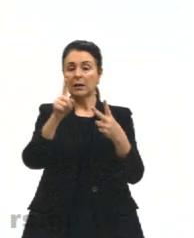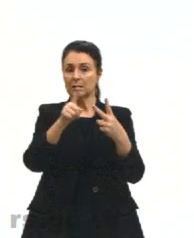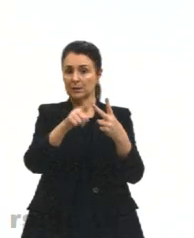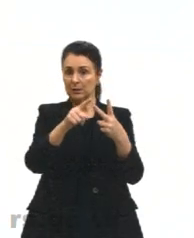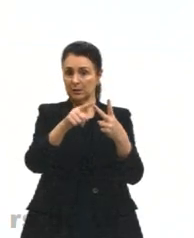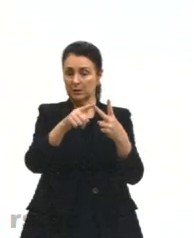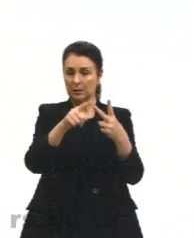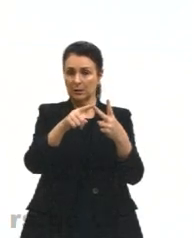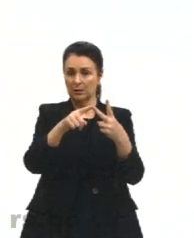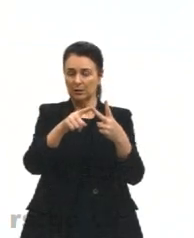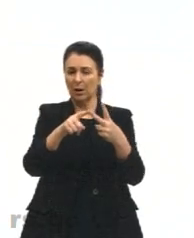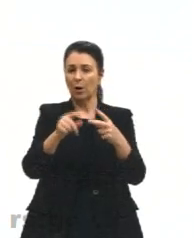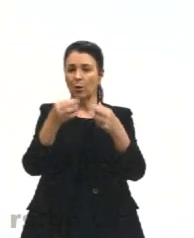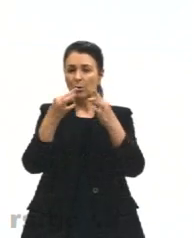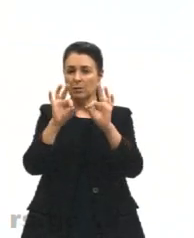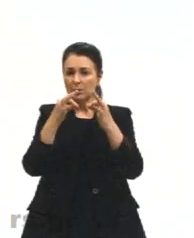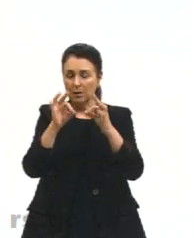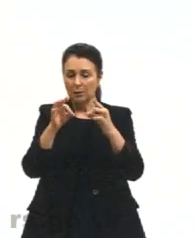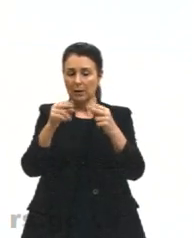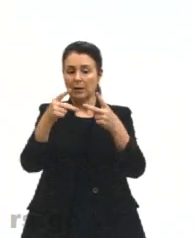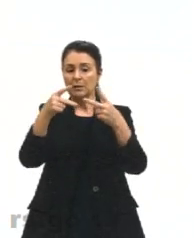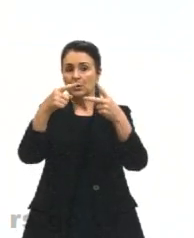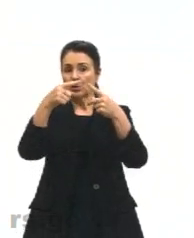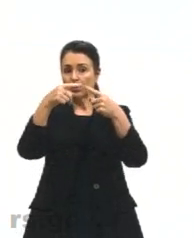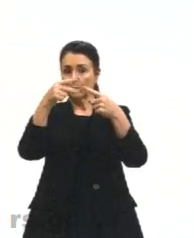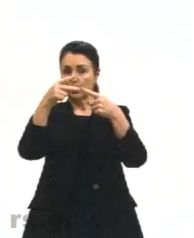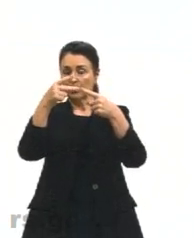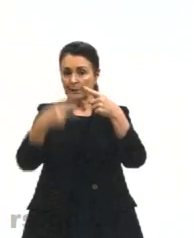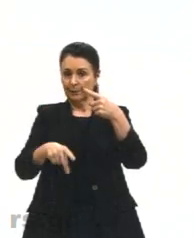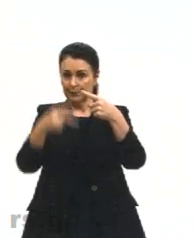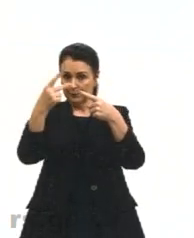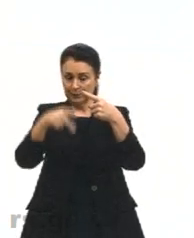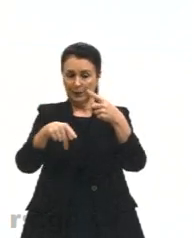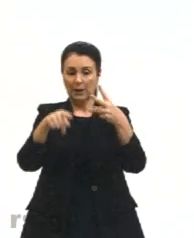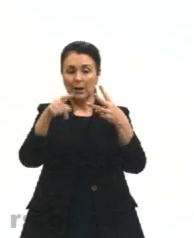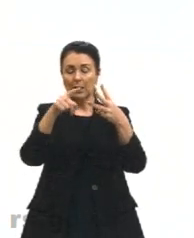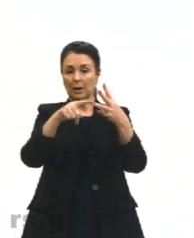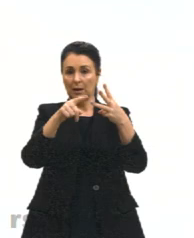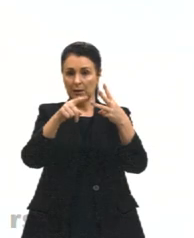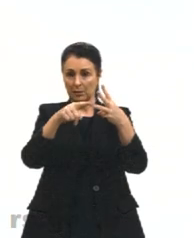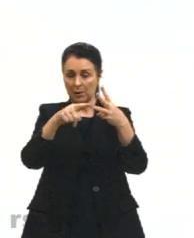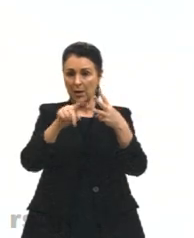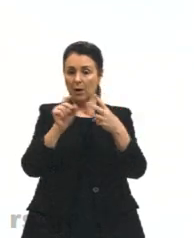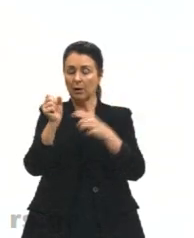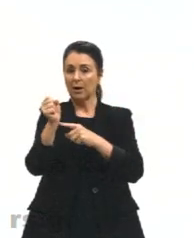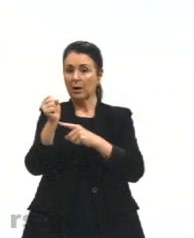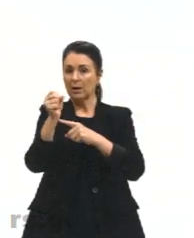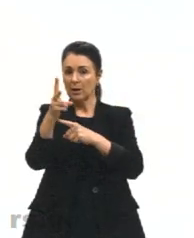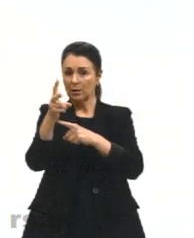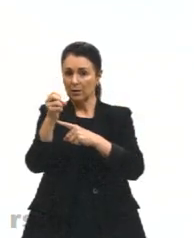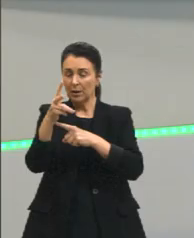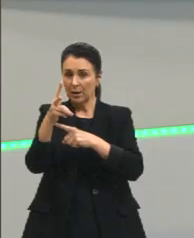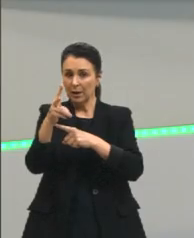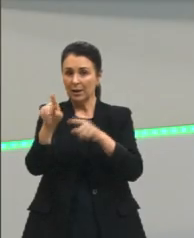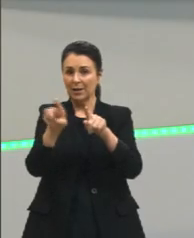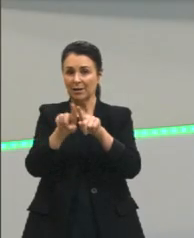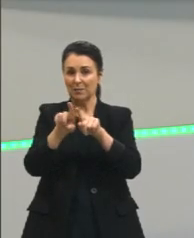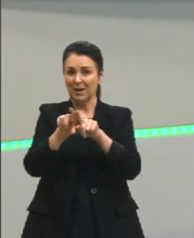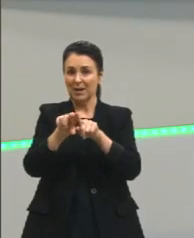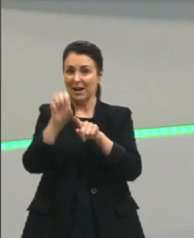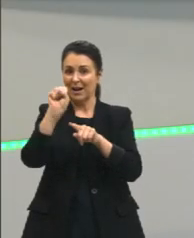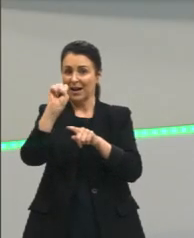segunda são sintagmas e os paradigmas e a terceira diacronia e sincronia na aula de hoje